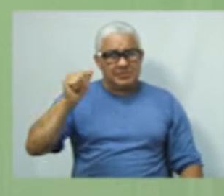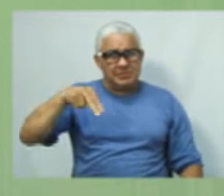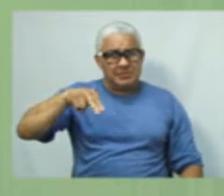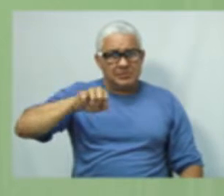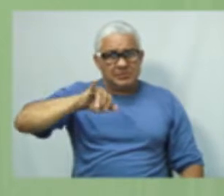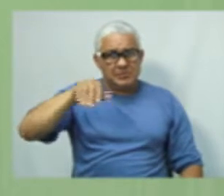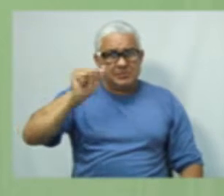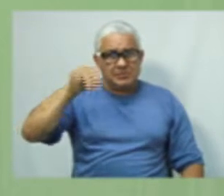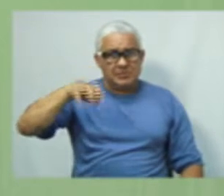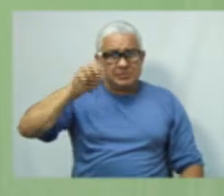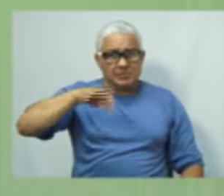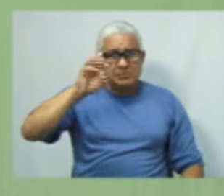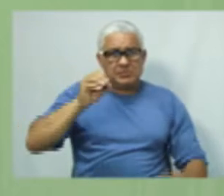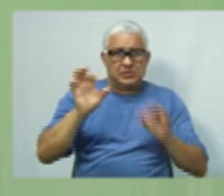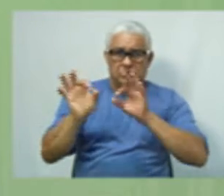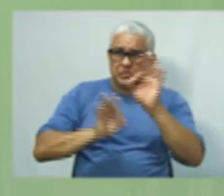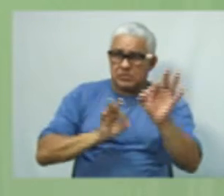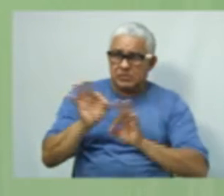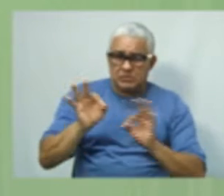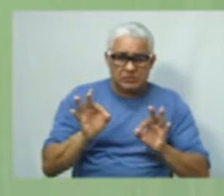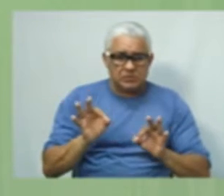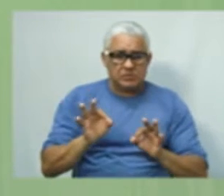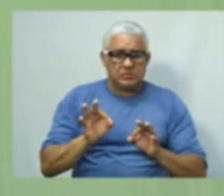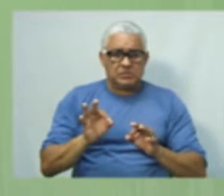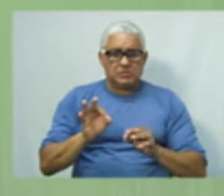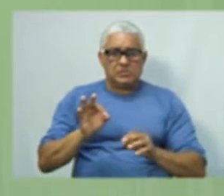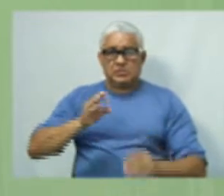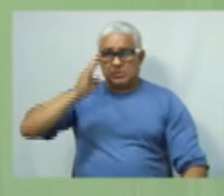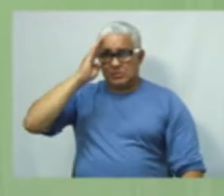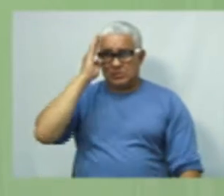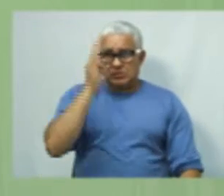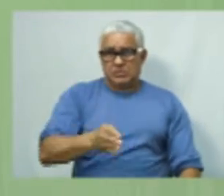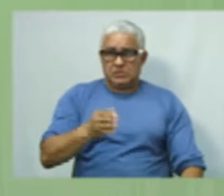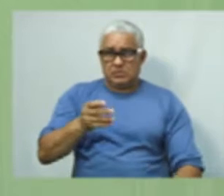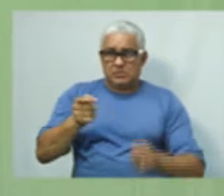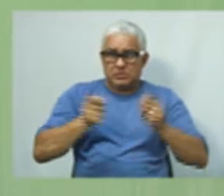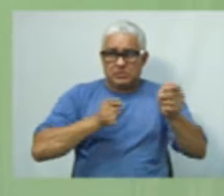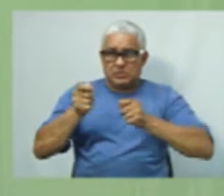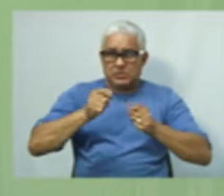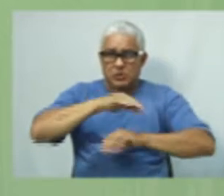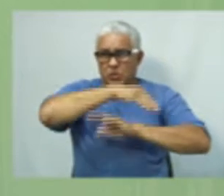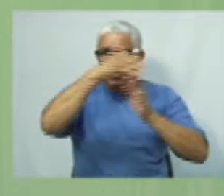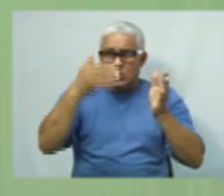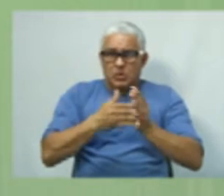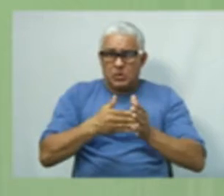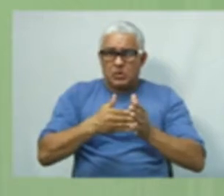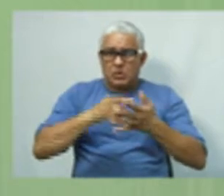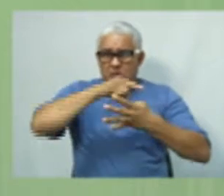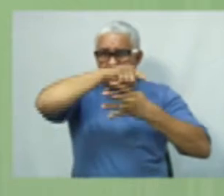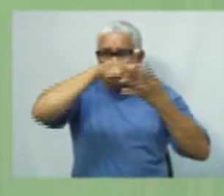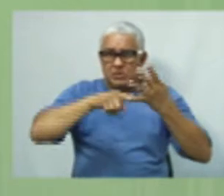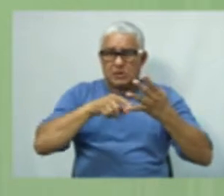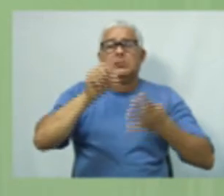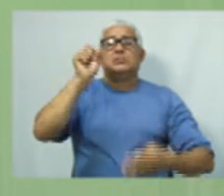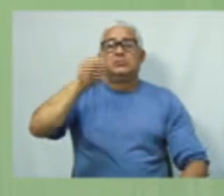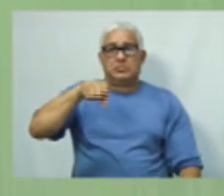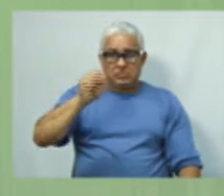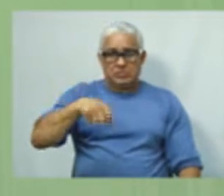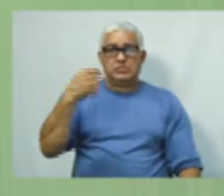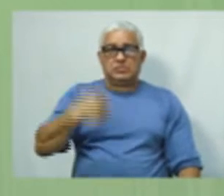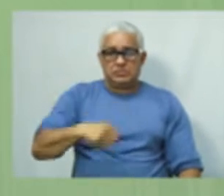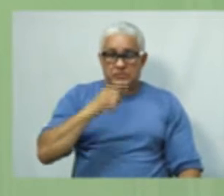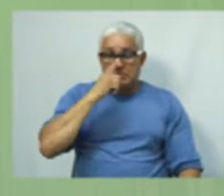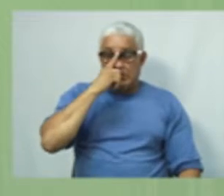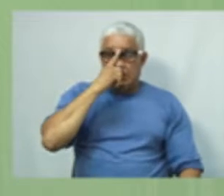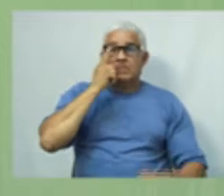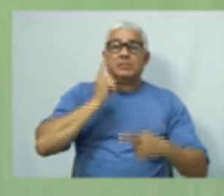a organização, direção e controle em todas as fases, em todos os processos? Sim. Por